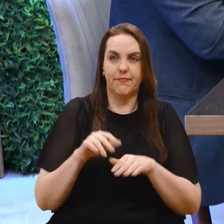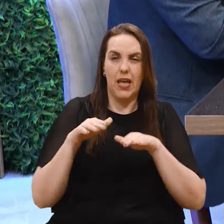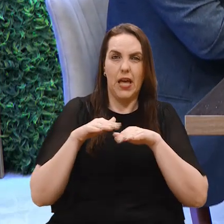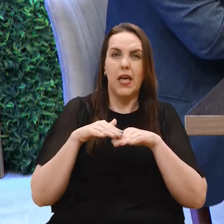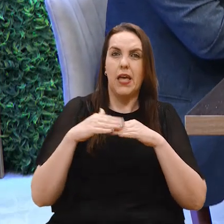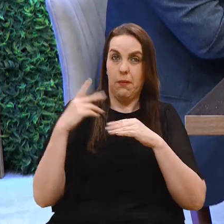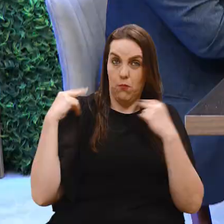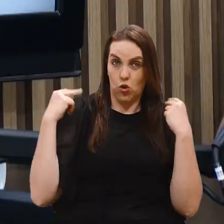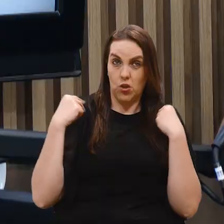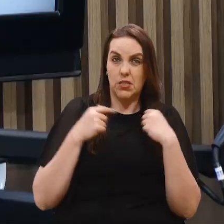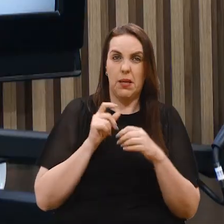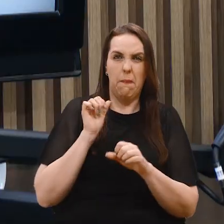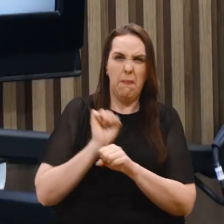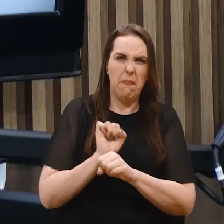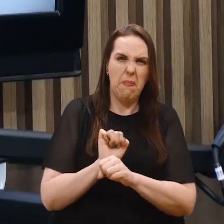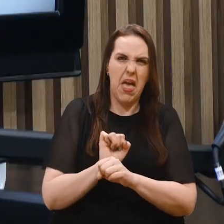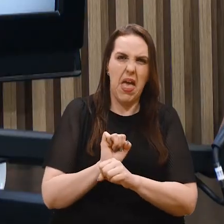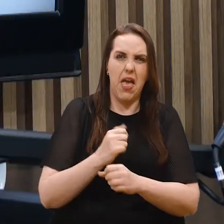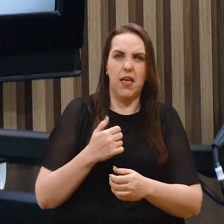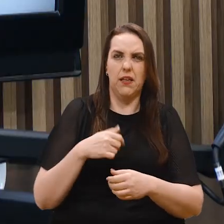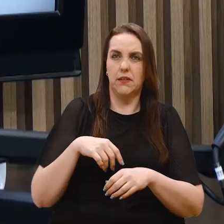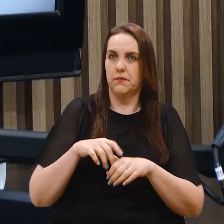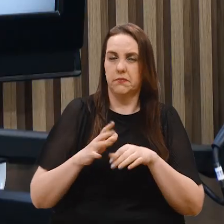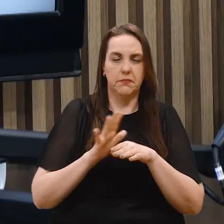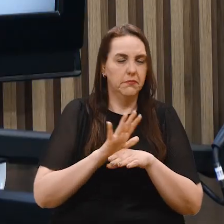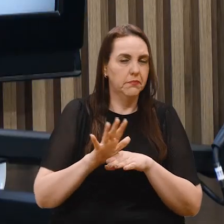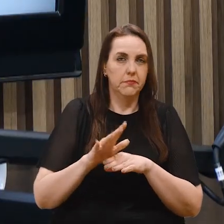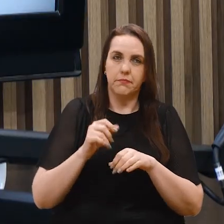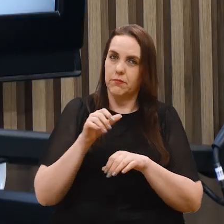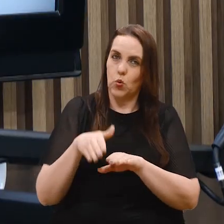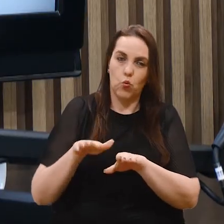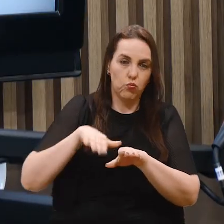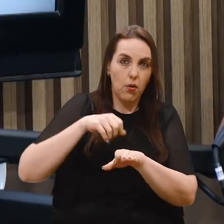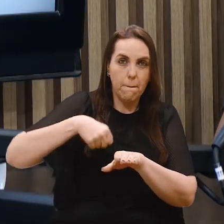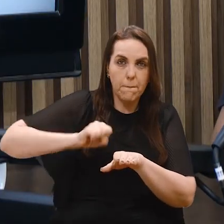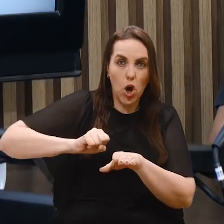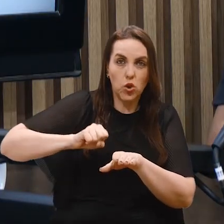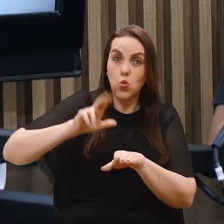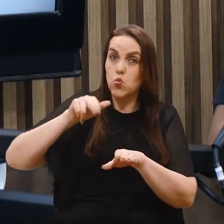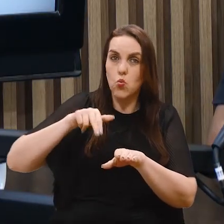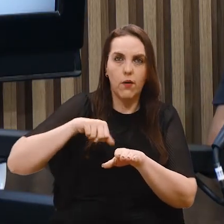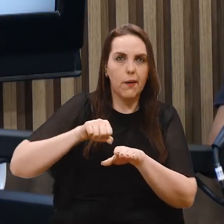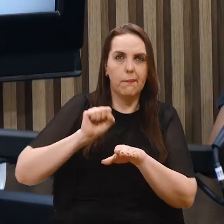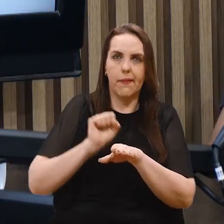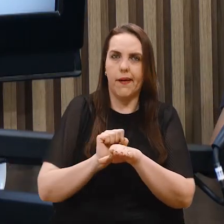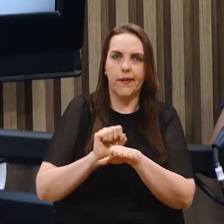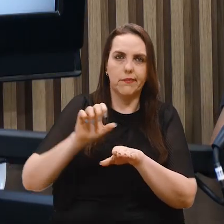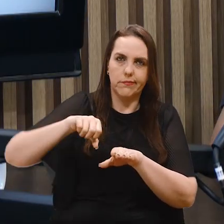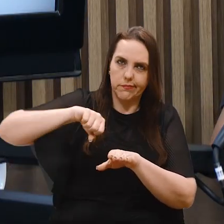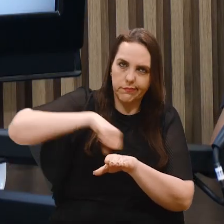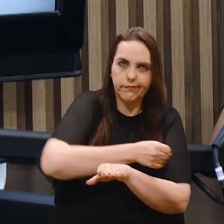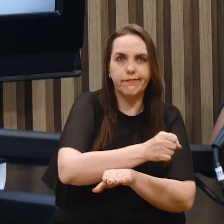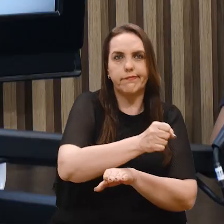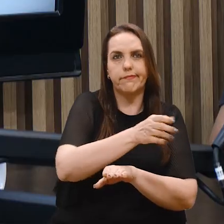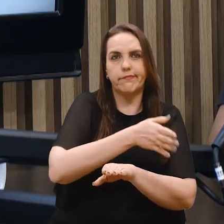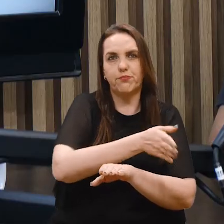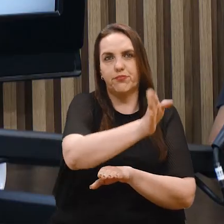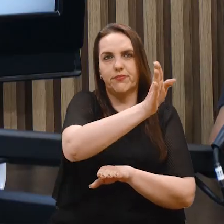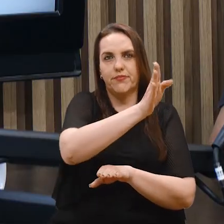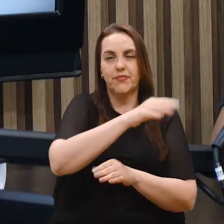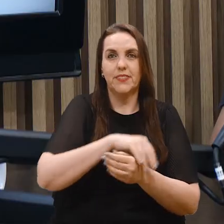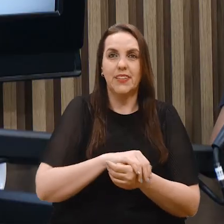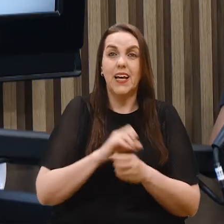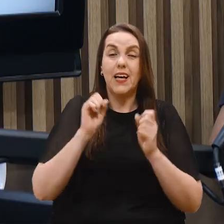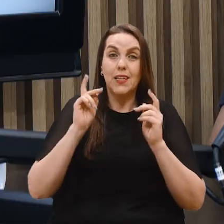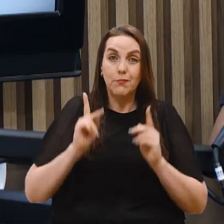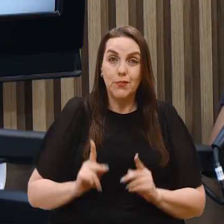buzinam, e o motociclista ele não para. Parou que ele já toca do lado. Isso aí não é uma crítica para o grupo, é para estes que